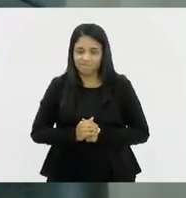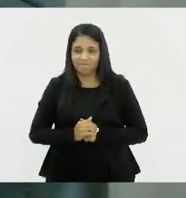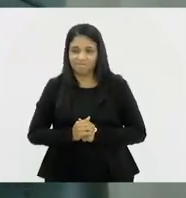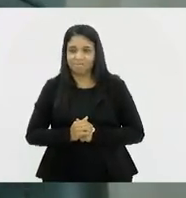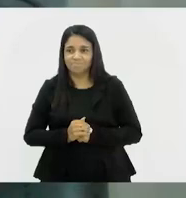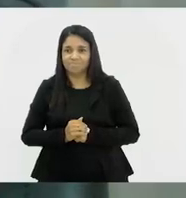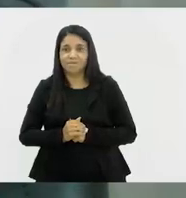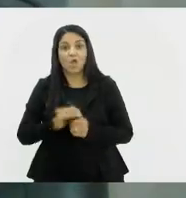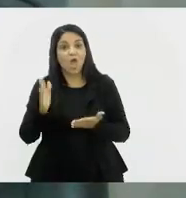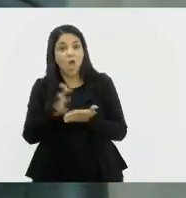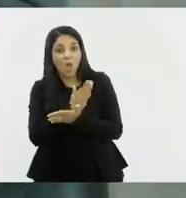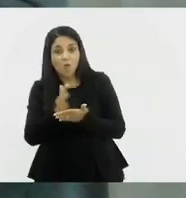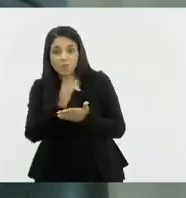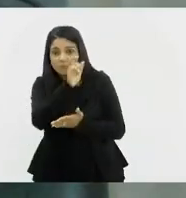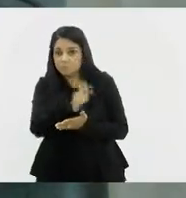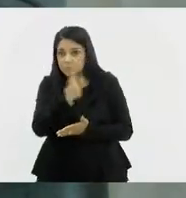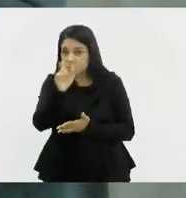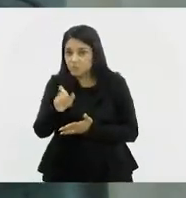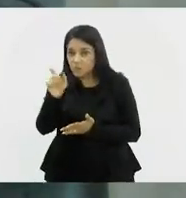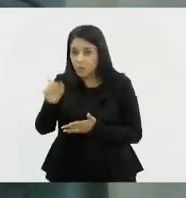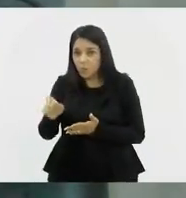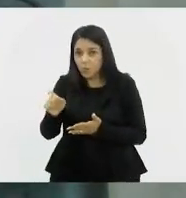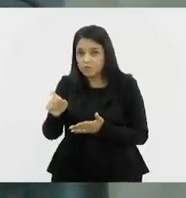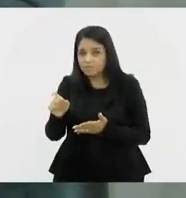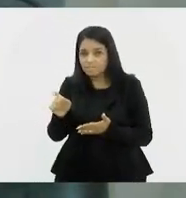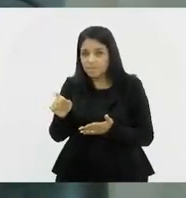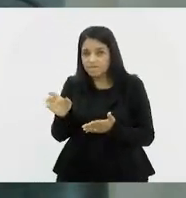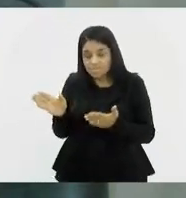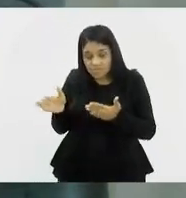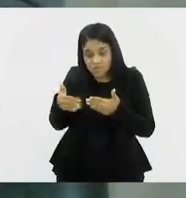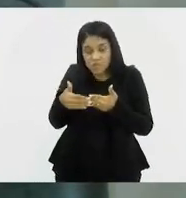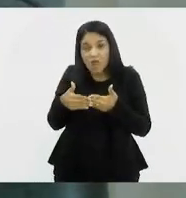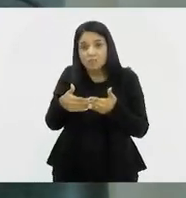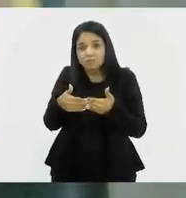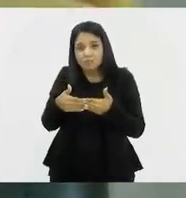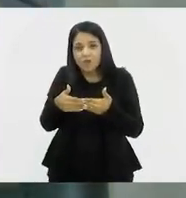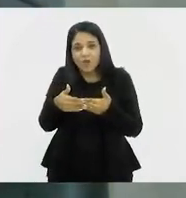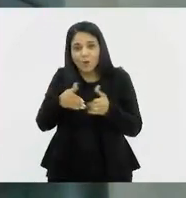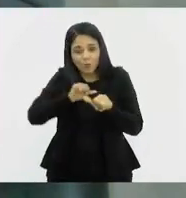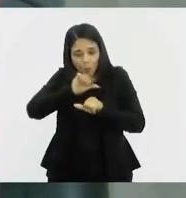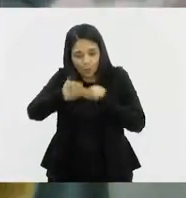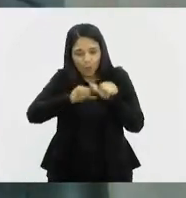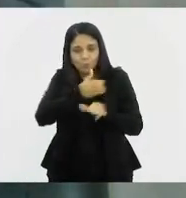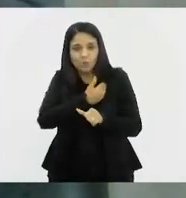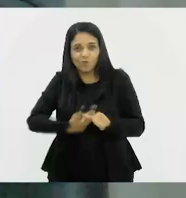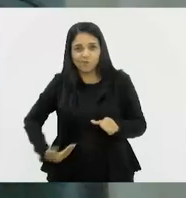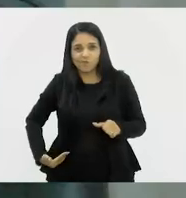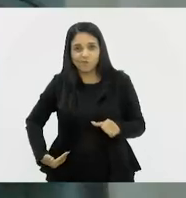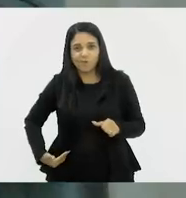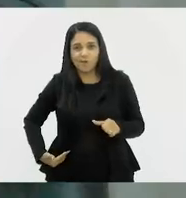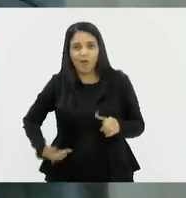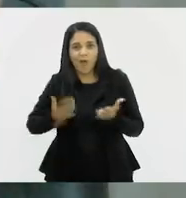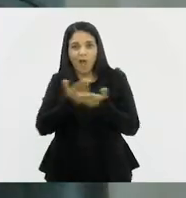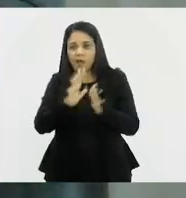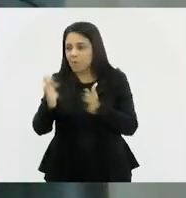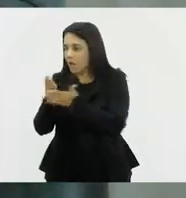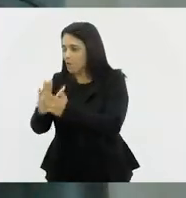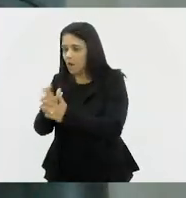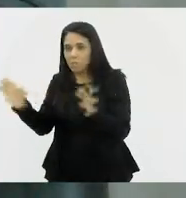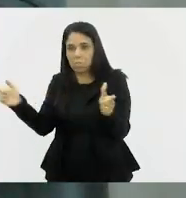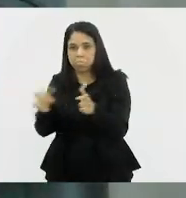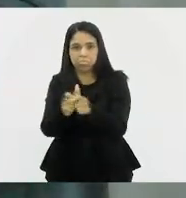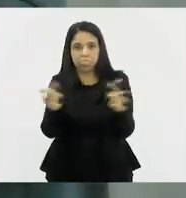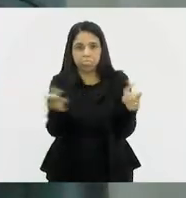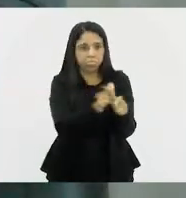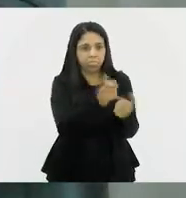algumas pessoas, eles ficam fechados e aí, quando muda o governo, acabou tudo, porque vocês não têm